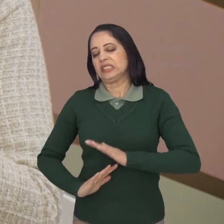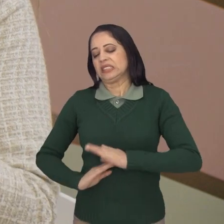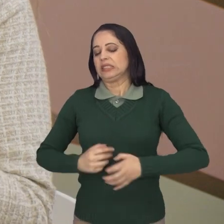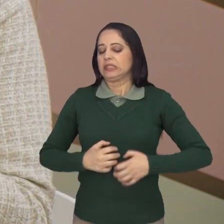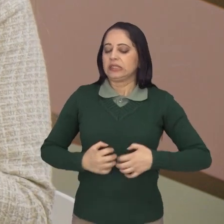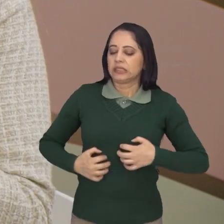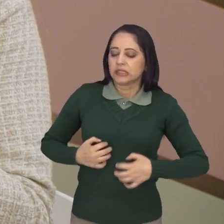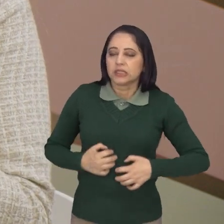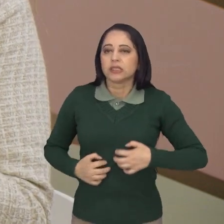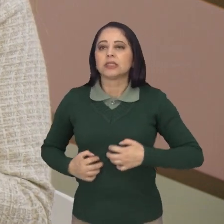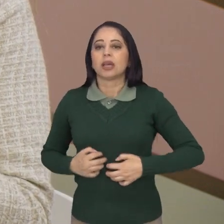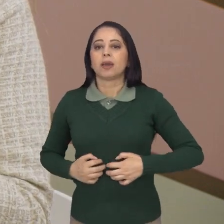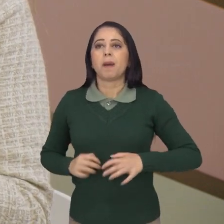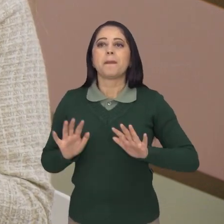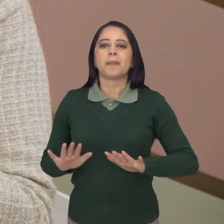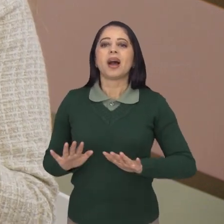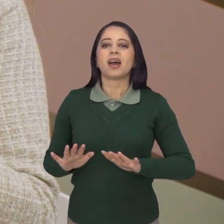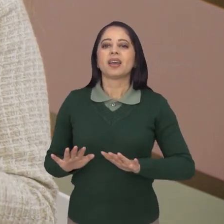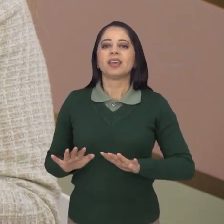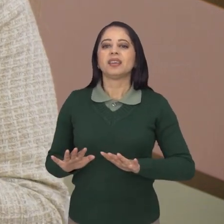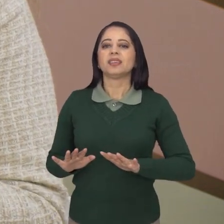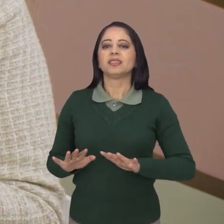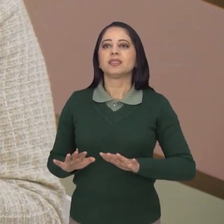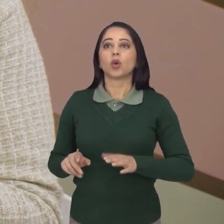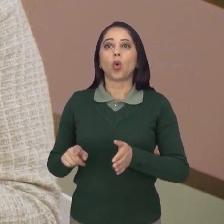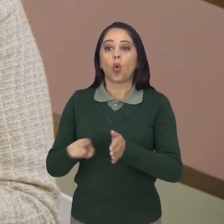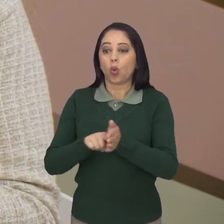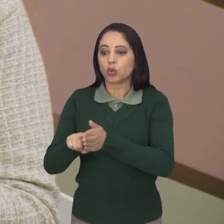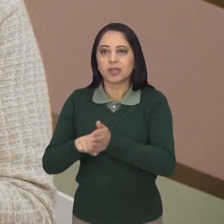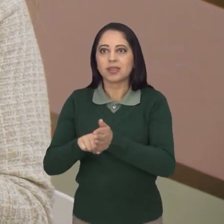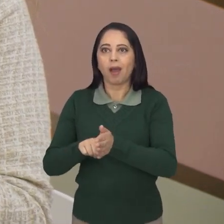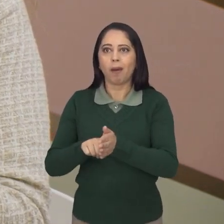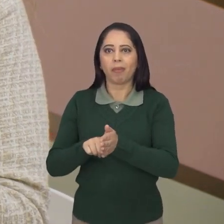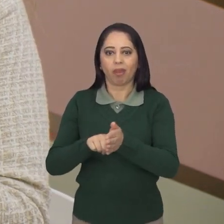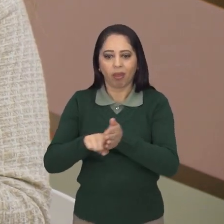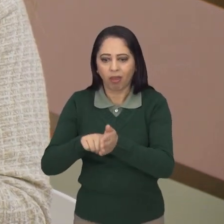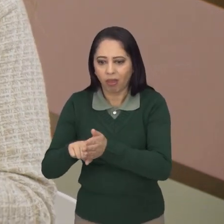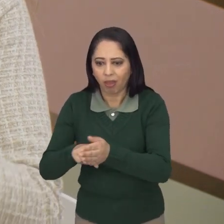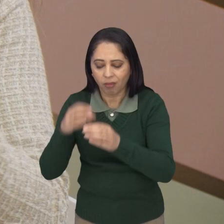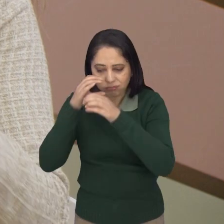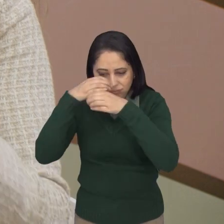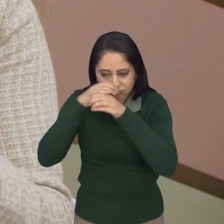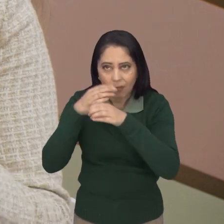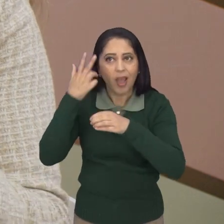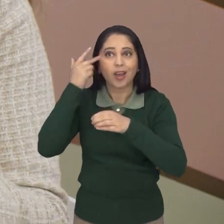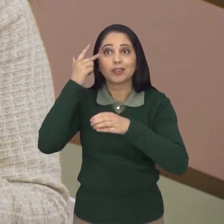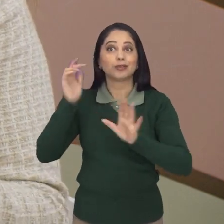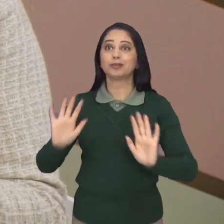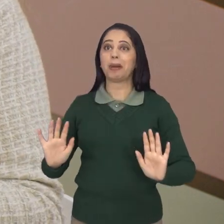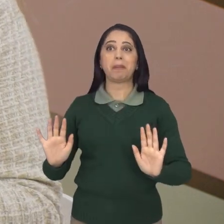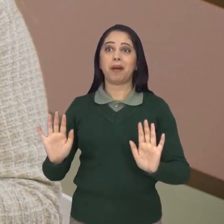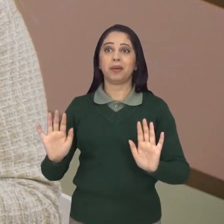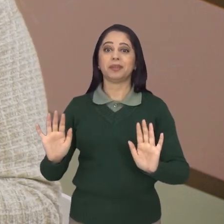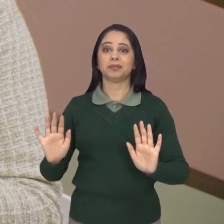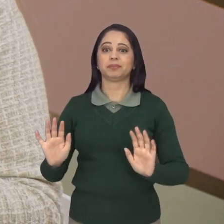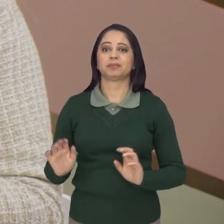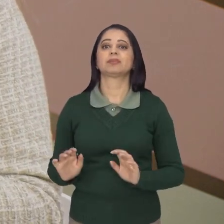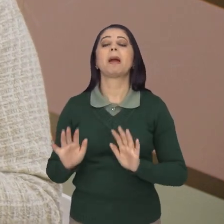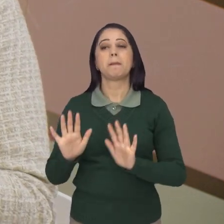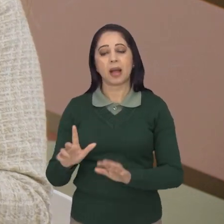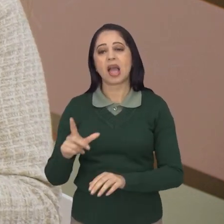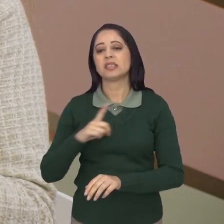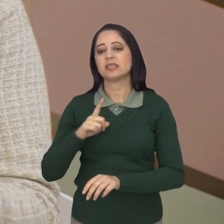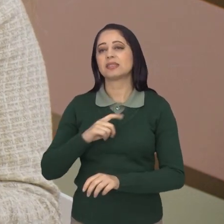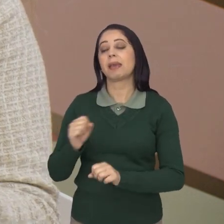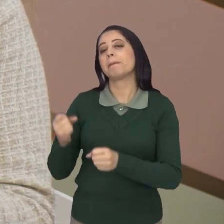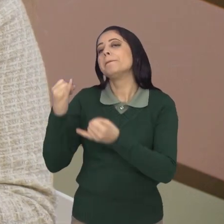digestão com o glúten na dieta, mas ele tem os exames normais. Ele não tem alteração de mucosa intestinal e nem alteração de anticorpos. Mas